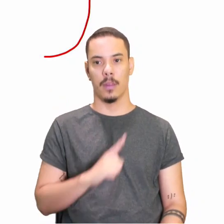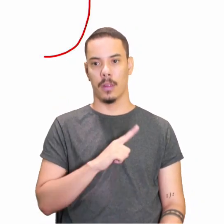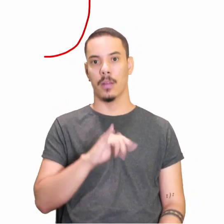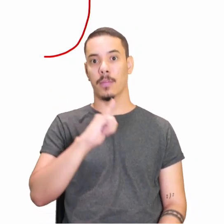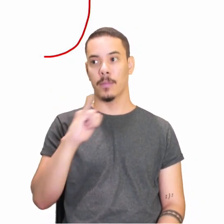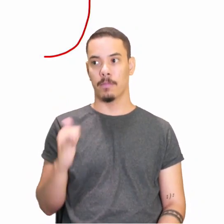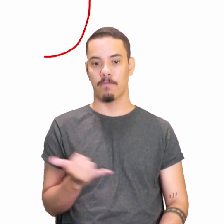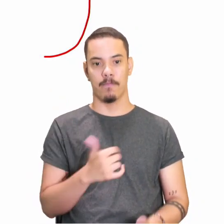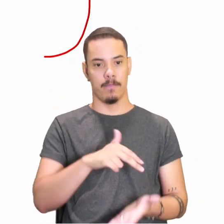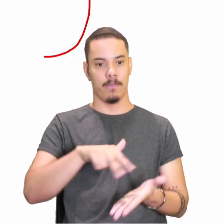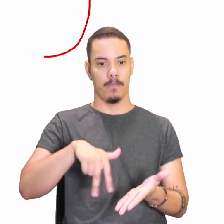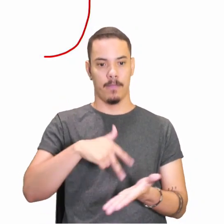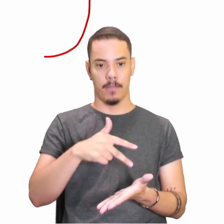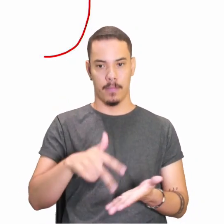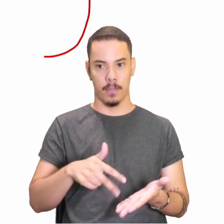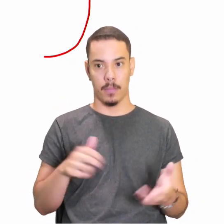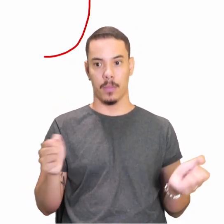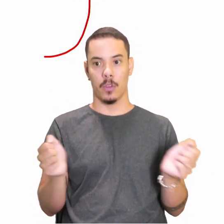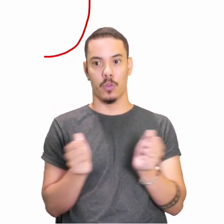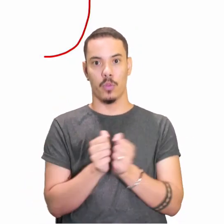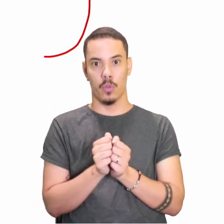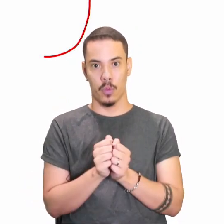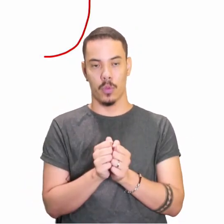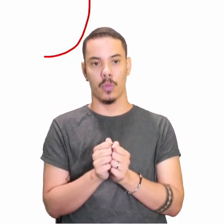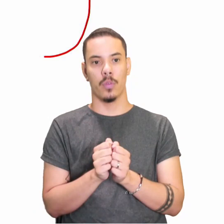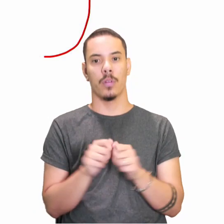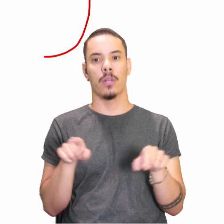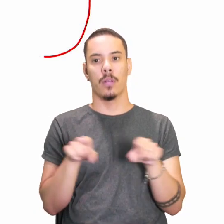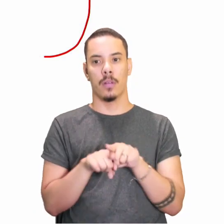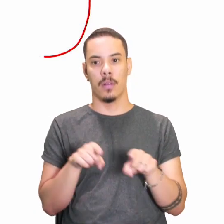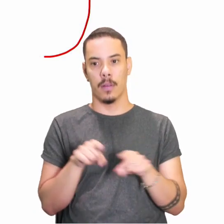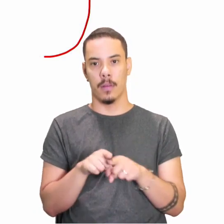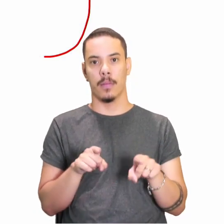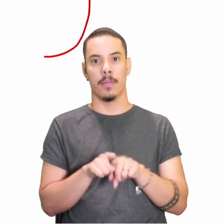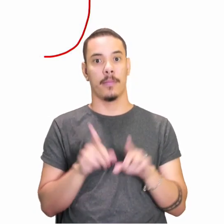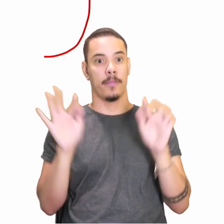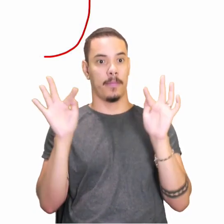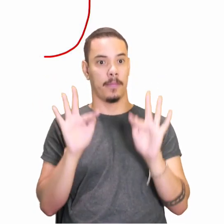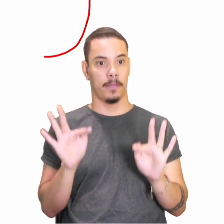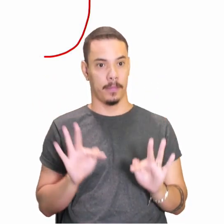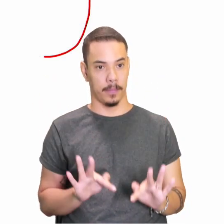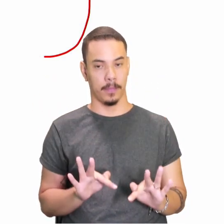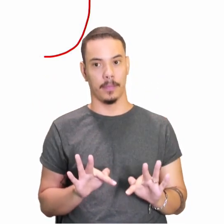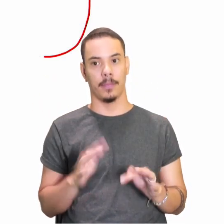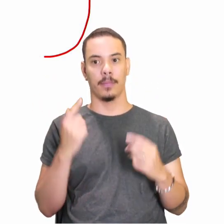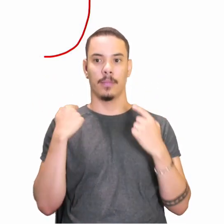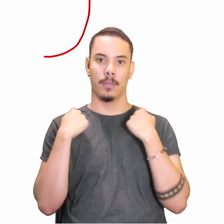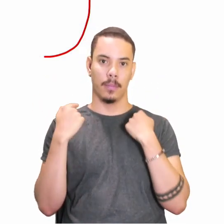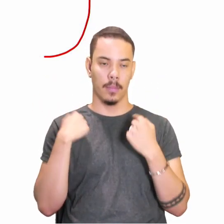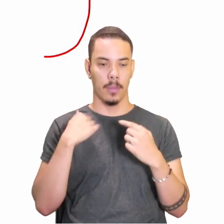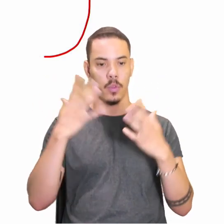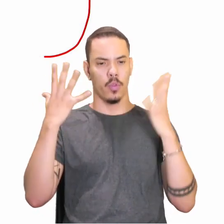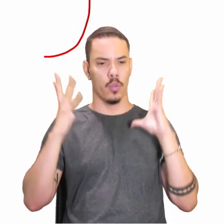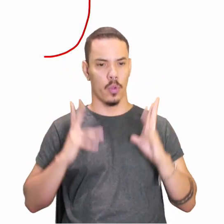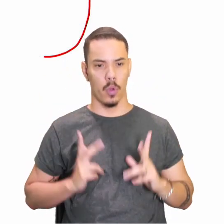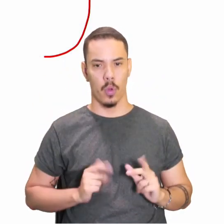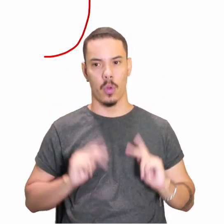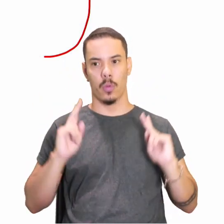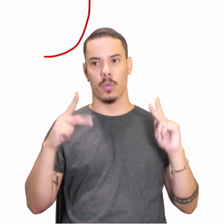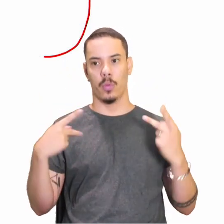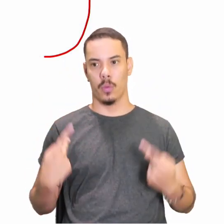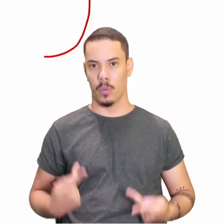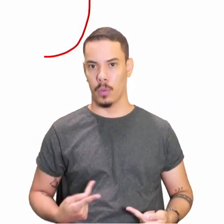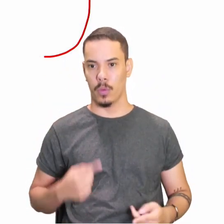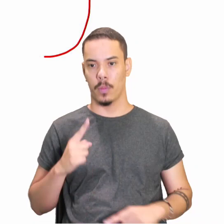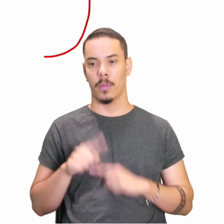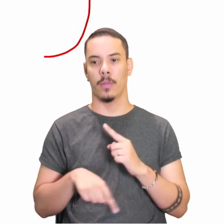roda, com os braços na cintura rebolando, bamboleando a cabeça, ora para a esquerda, ora para a direita. Depois, como se